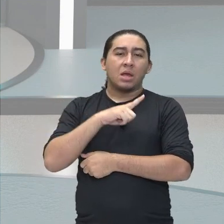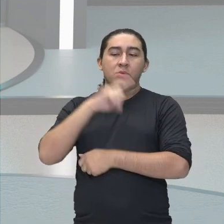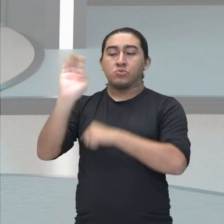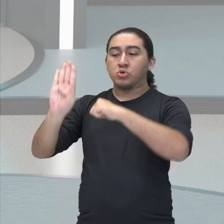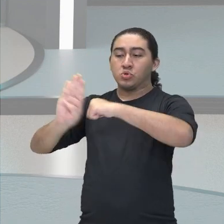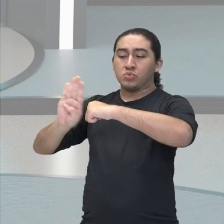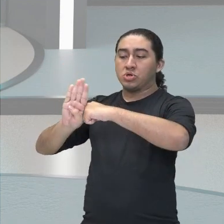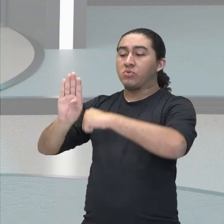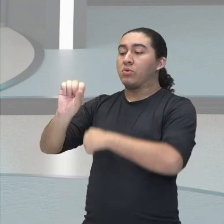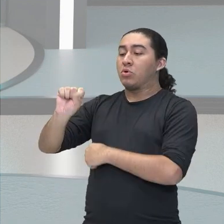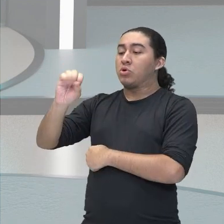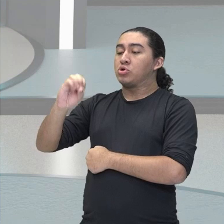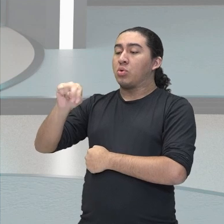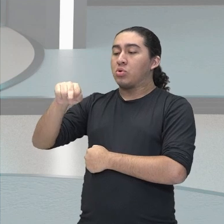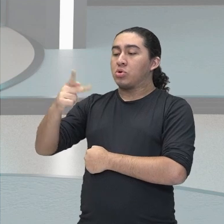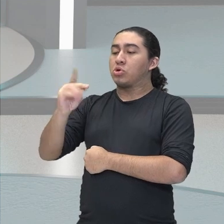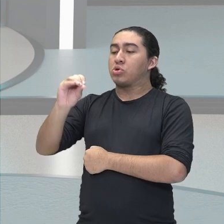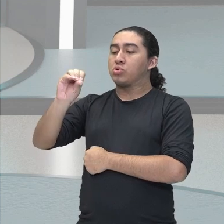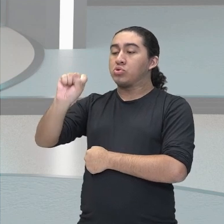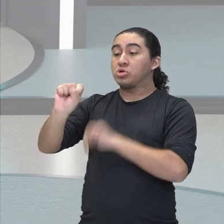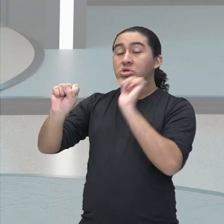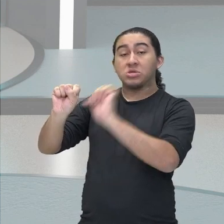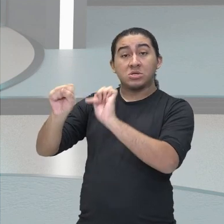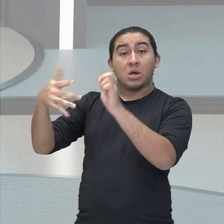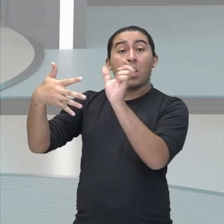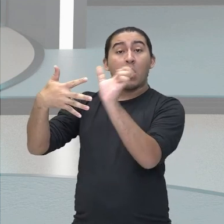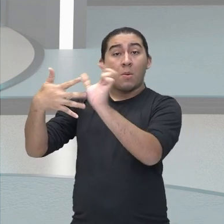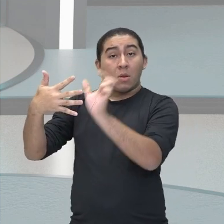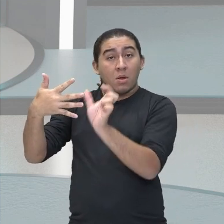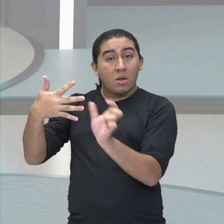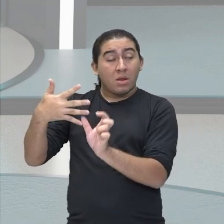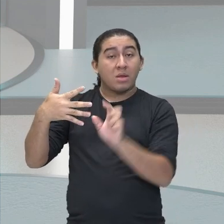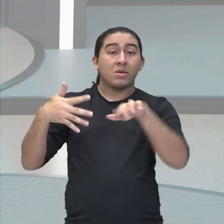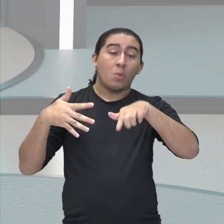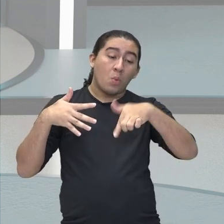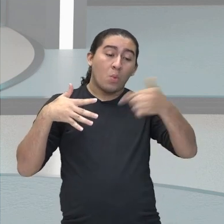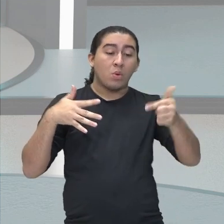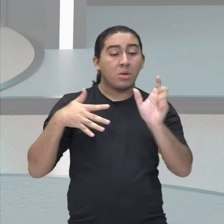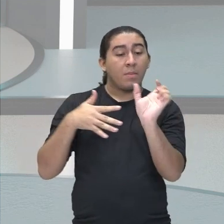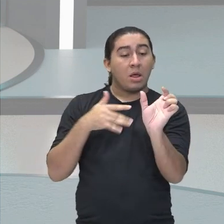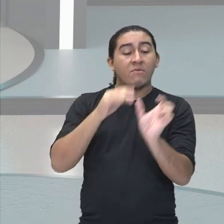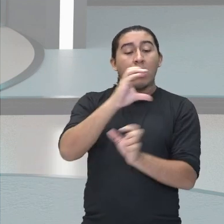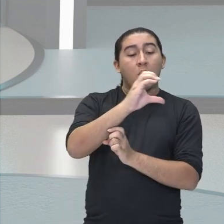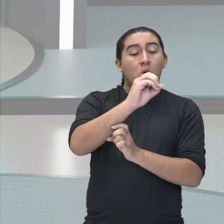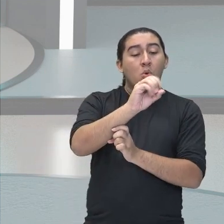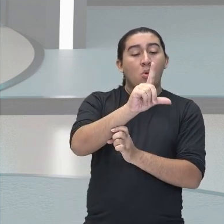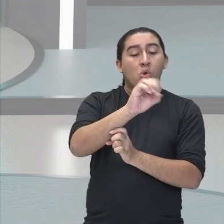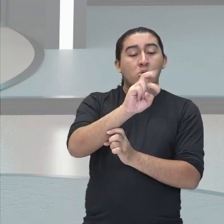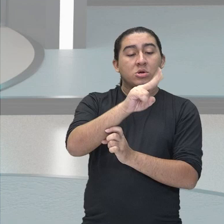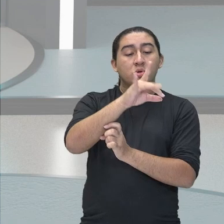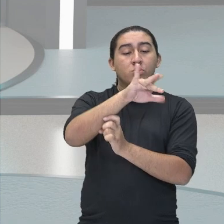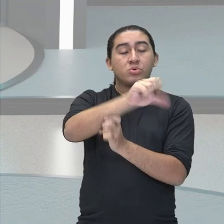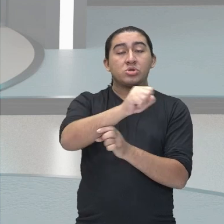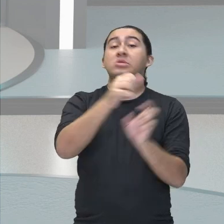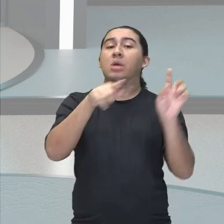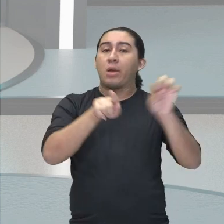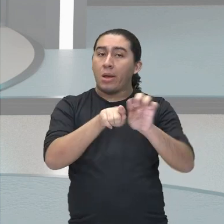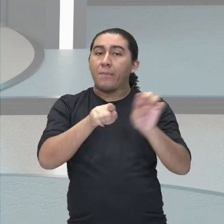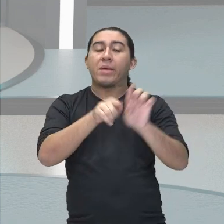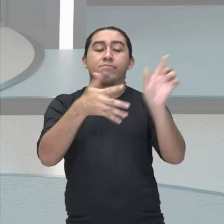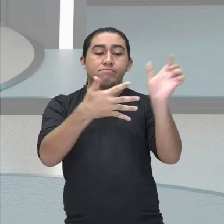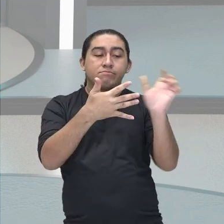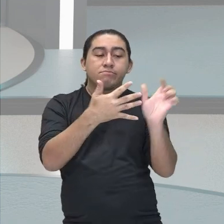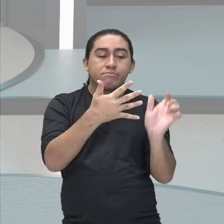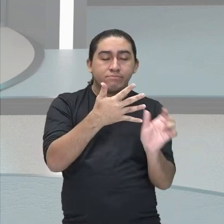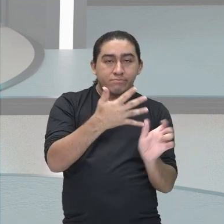substantivo sonhos, claro que vai ser coloridos, né? Caixa é um substantivo,